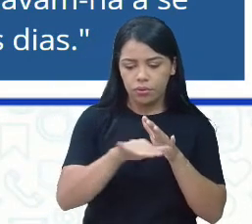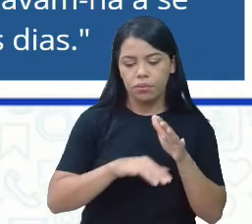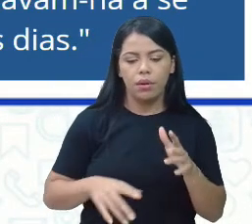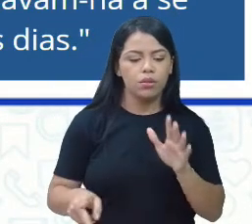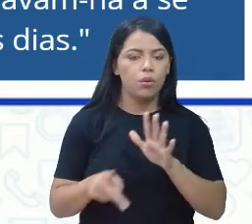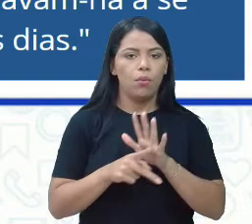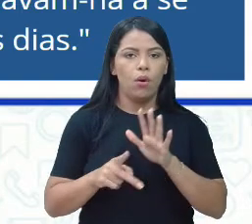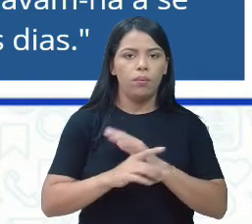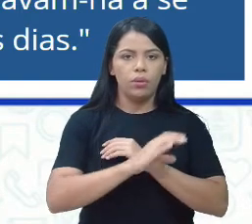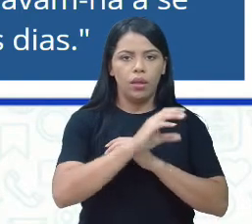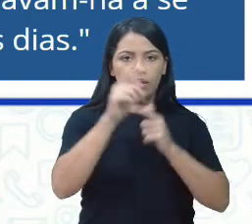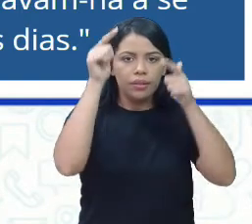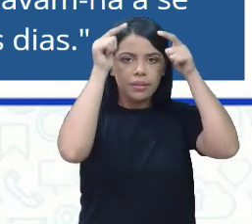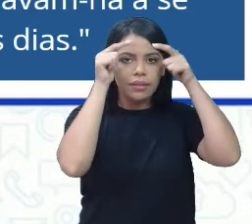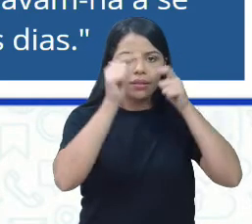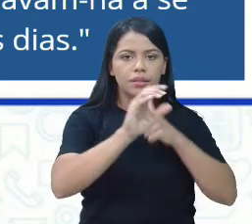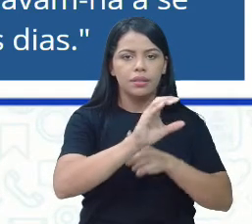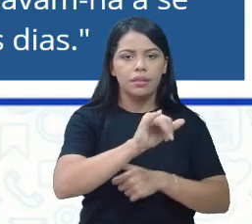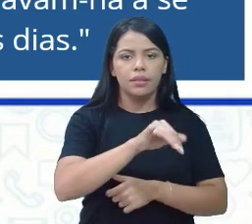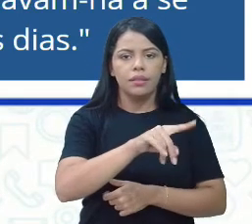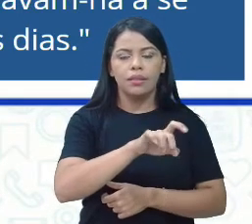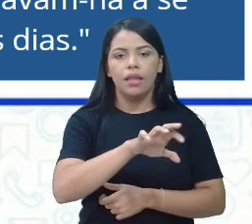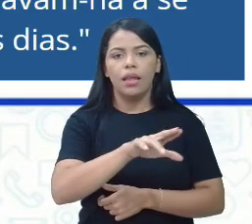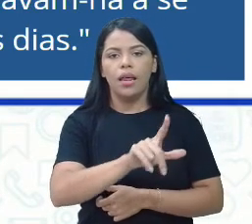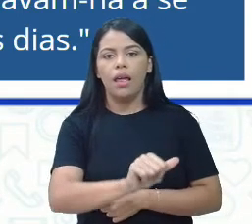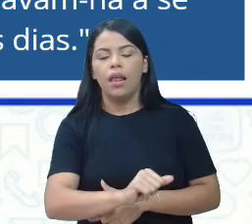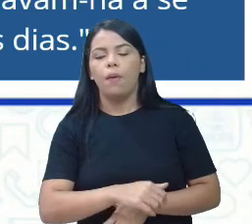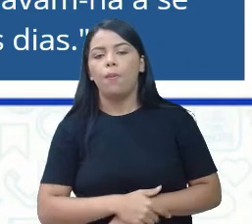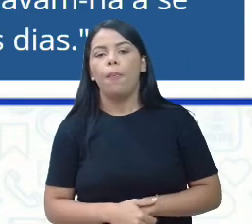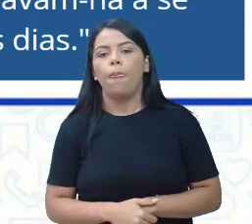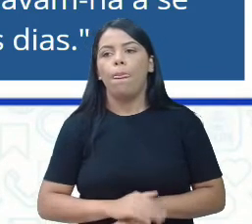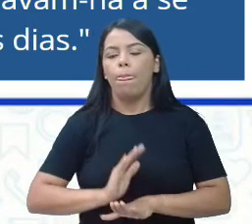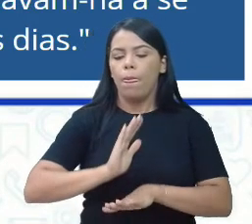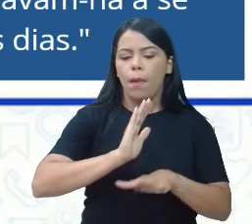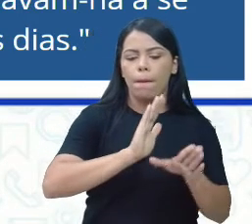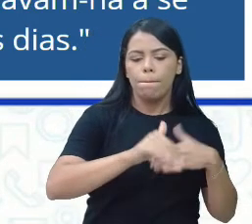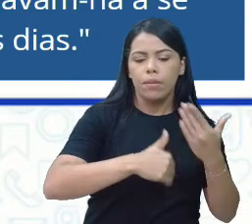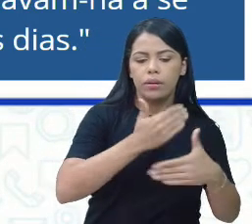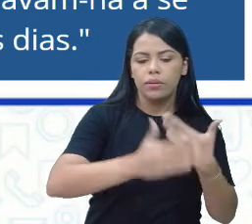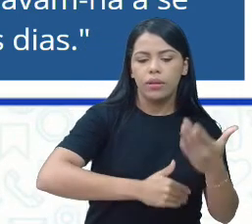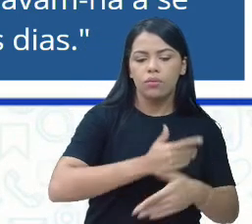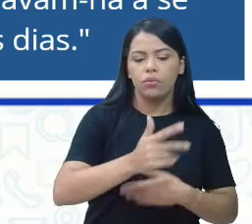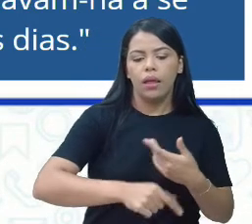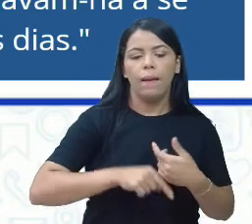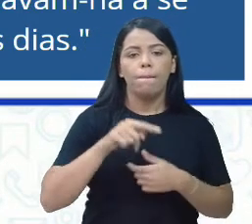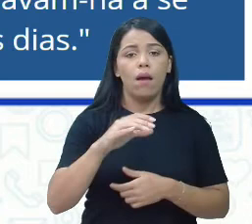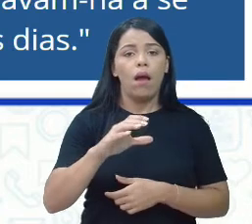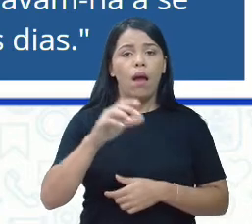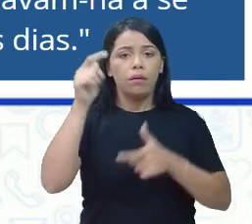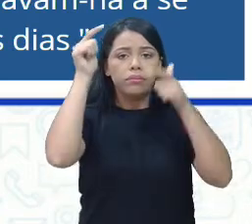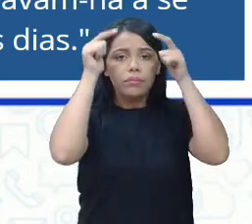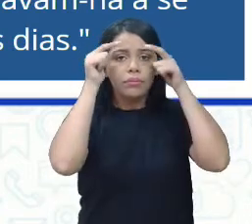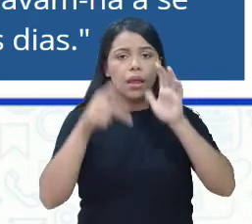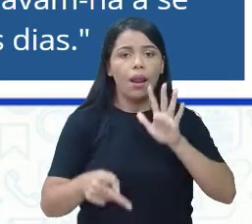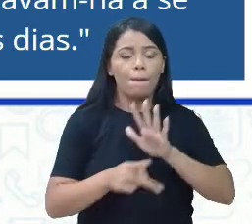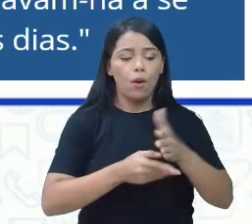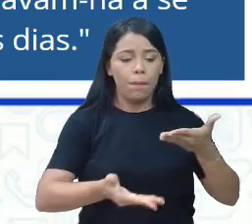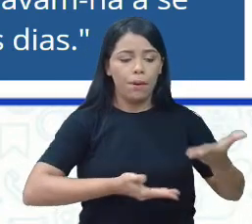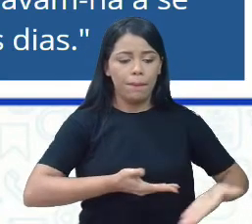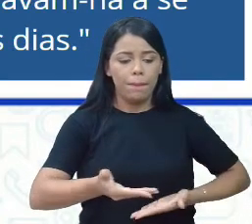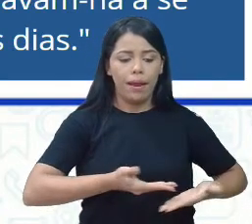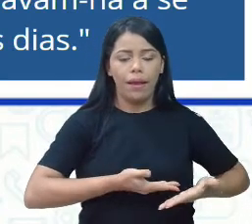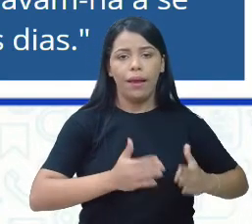própria Cinderela. Com o passar do tempo, Cinderela tornou-se empregada em sua própria casa. Apesar disso, a cada